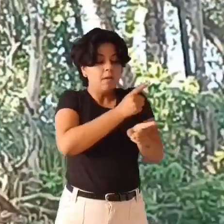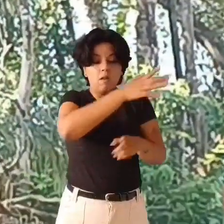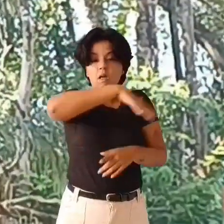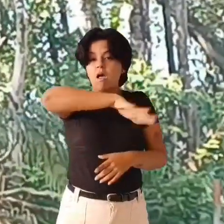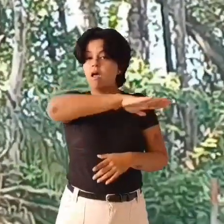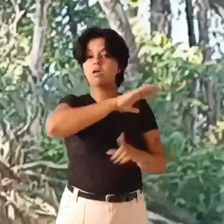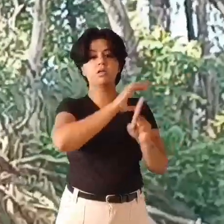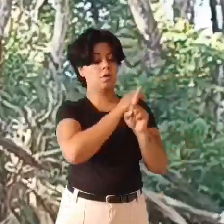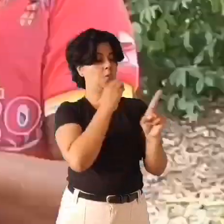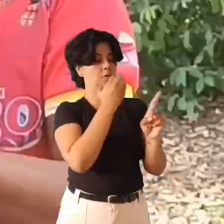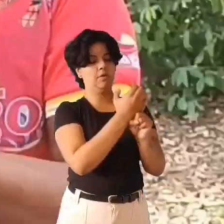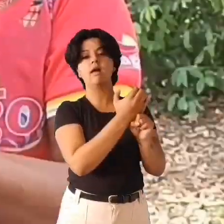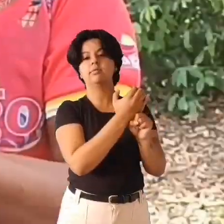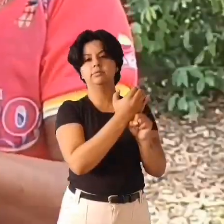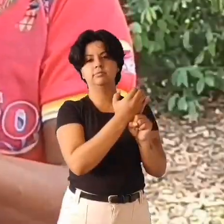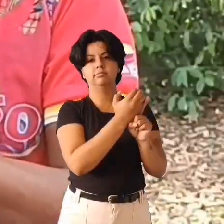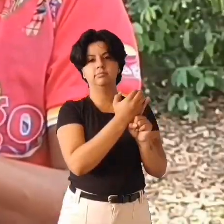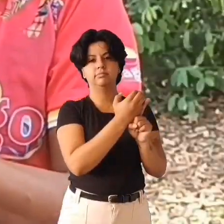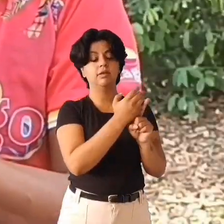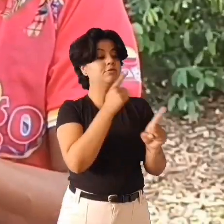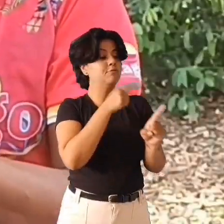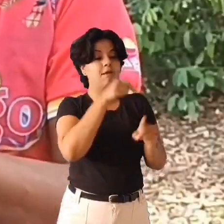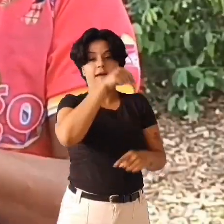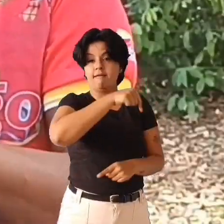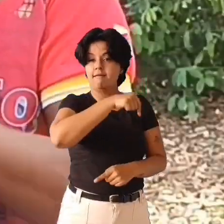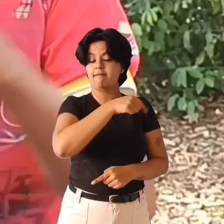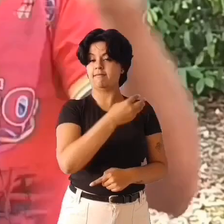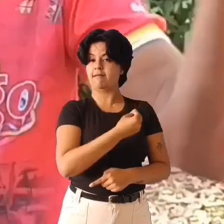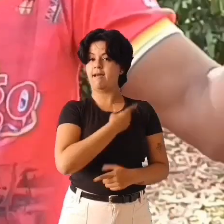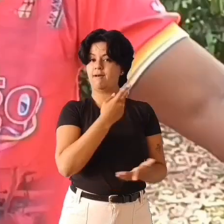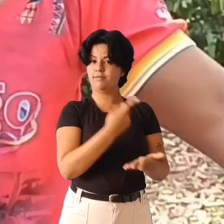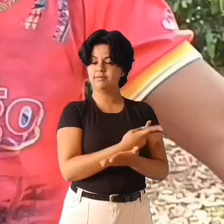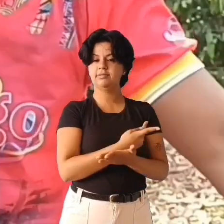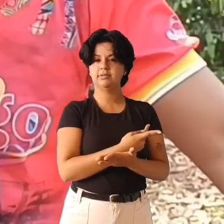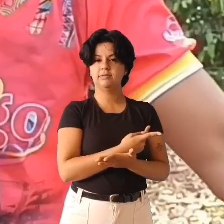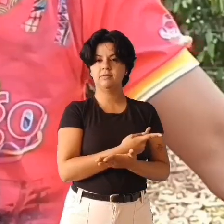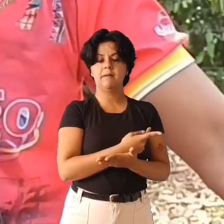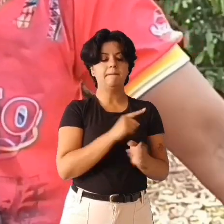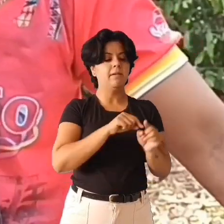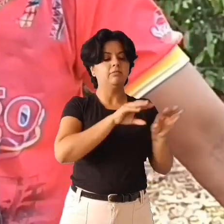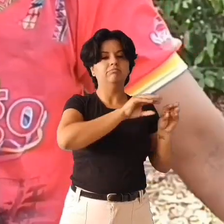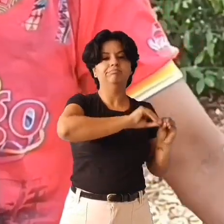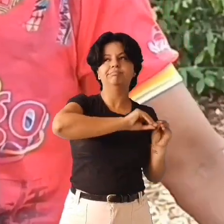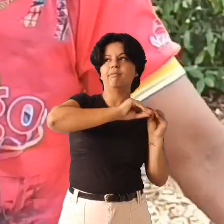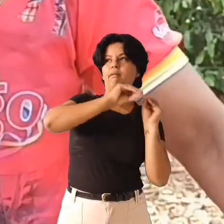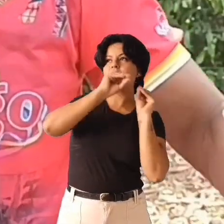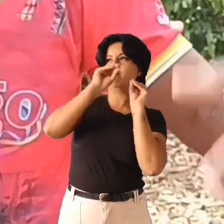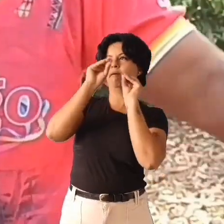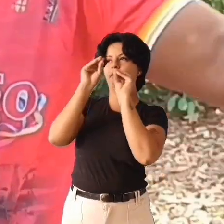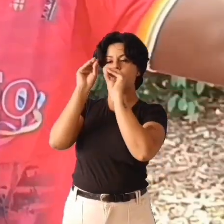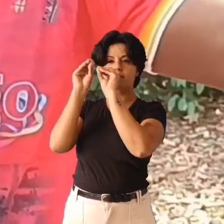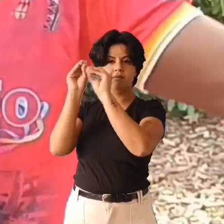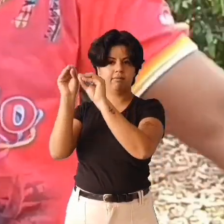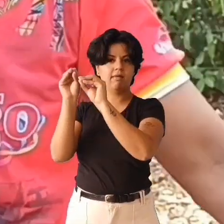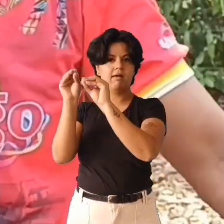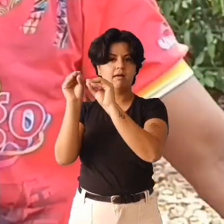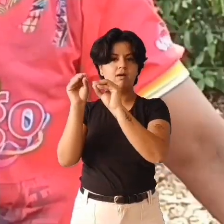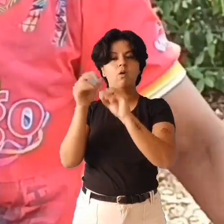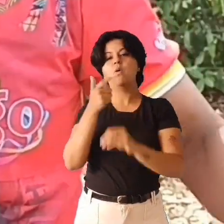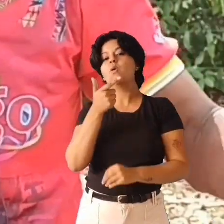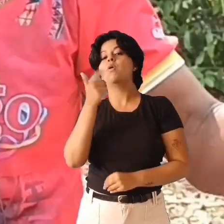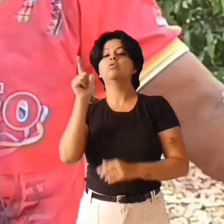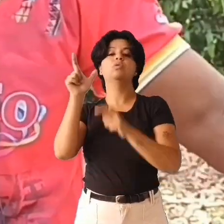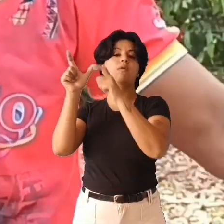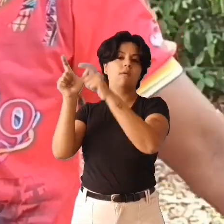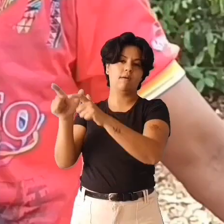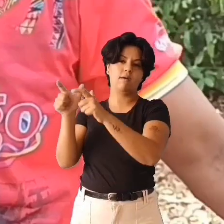da comunidade, a gente não ficou com nada. Fiquemos sim com o mausoléu ali, onde está esse resto nostálgico. Mas está numa forma decadente, onde está se